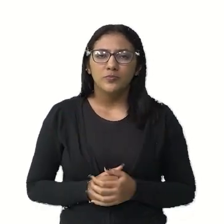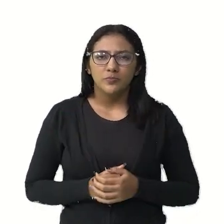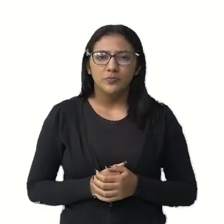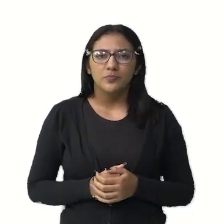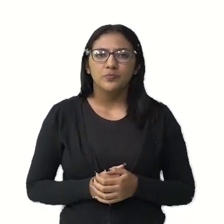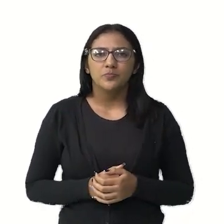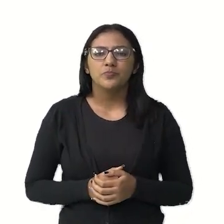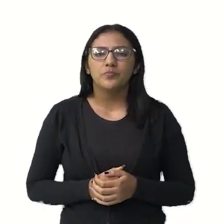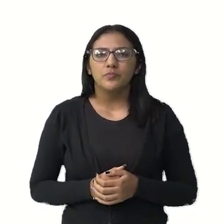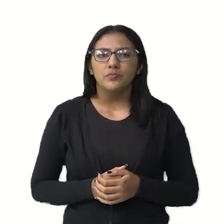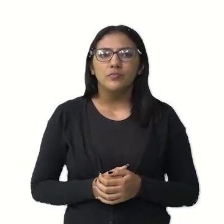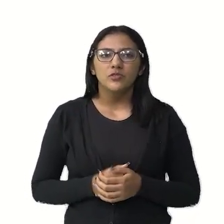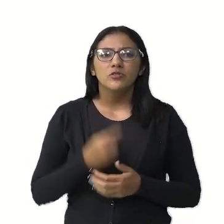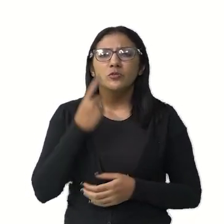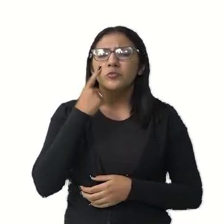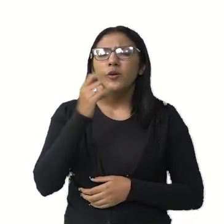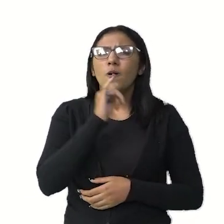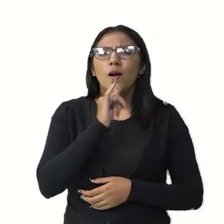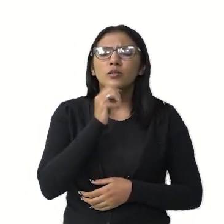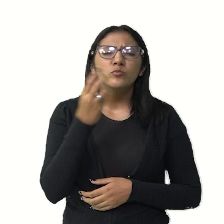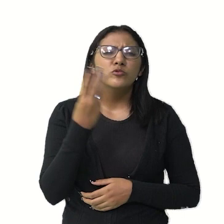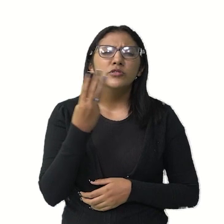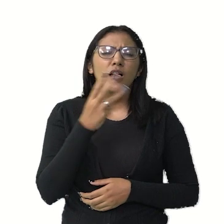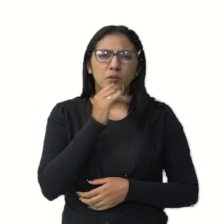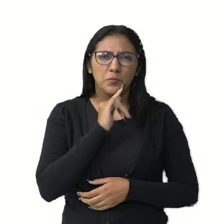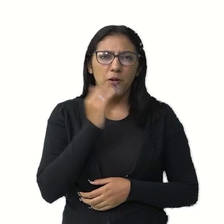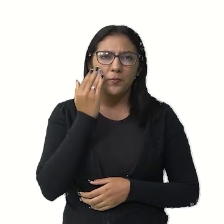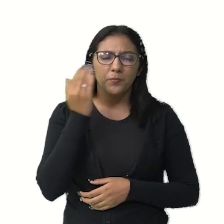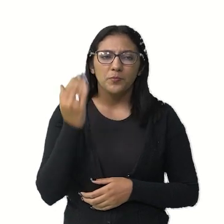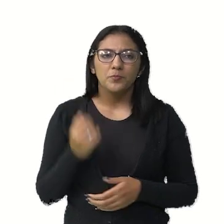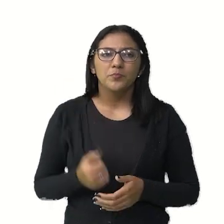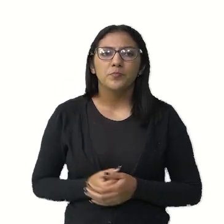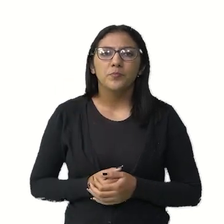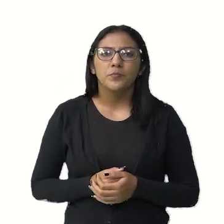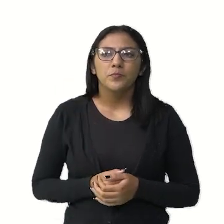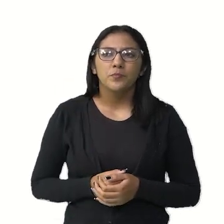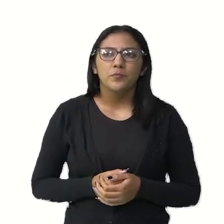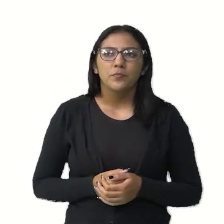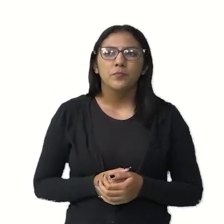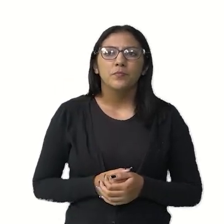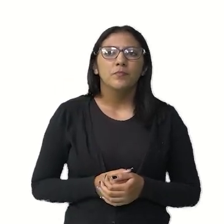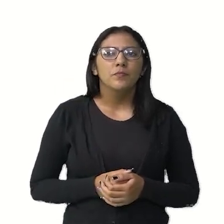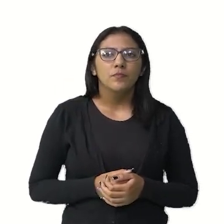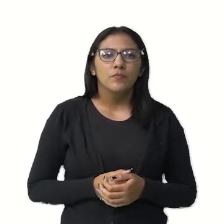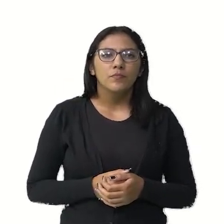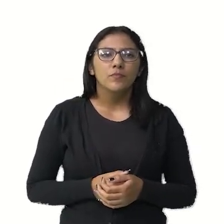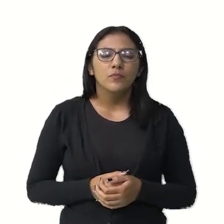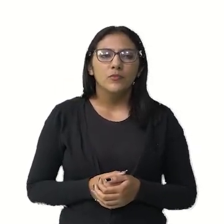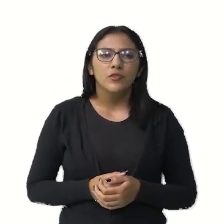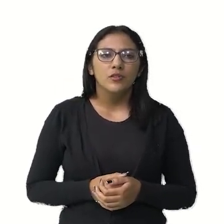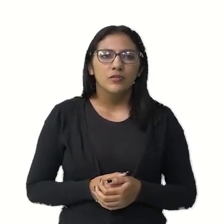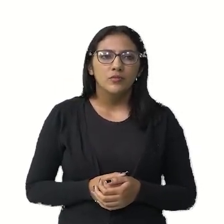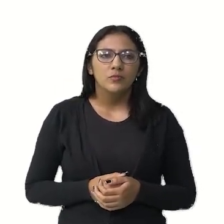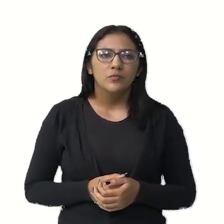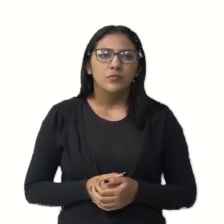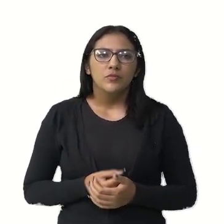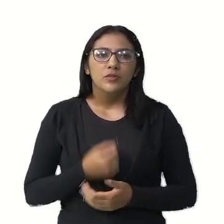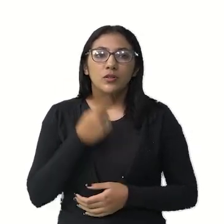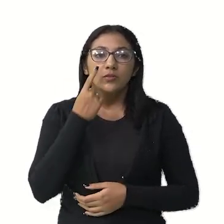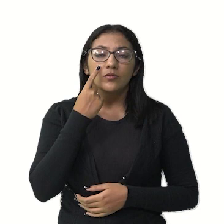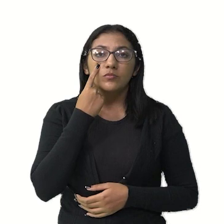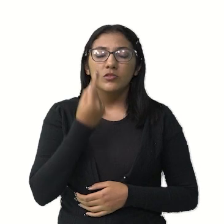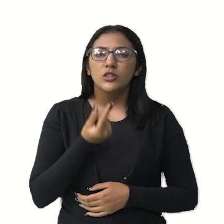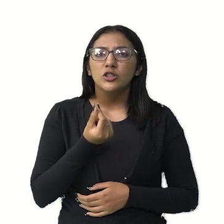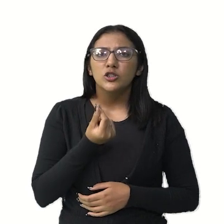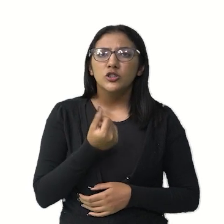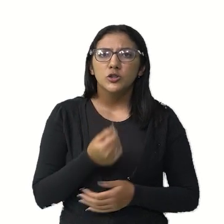Vamos então colocar aqui um exemplo 3, tá? Um operário ganha, vou colocar aqui em valores